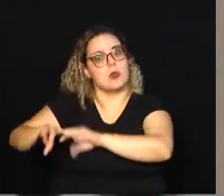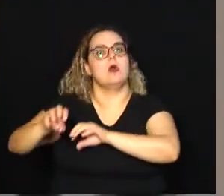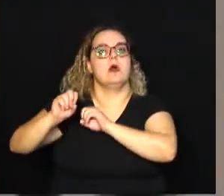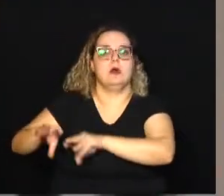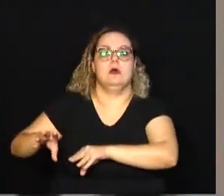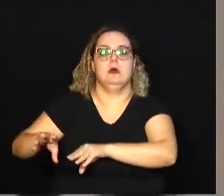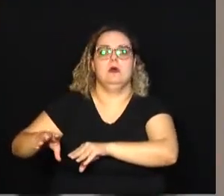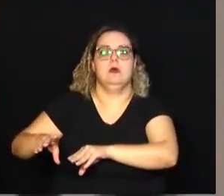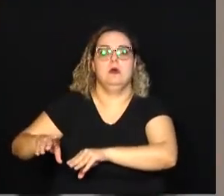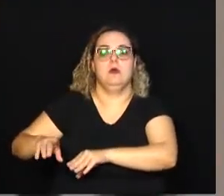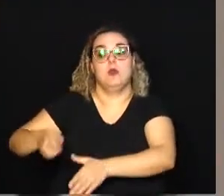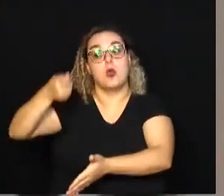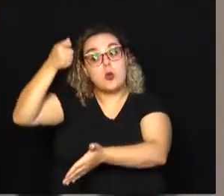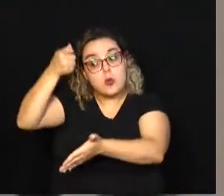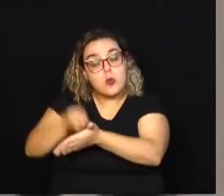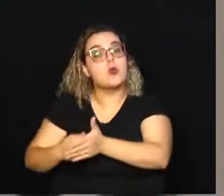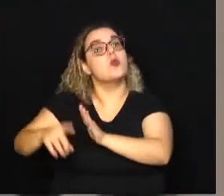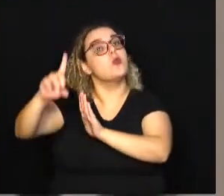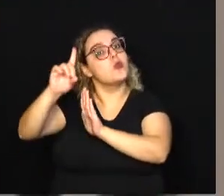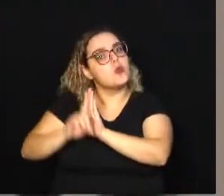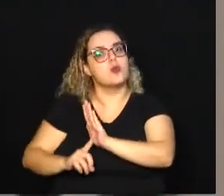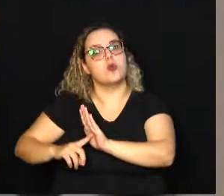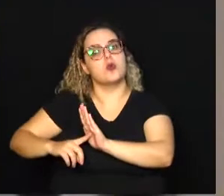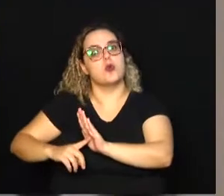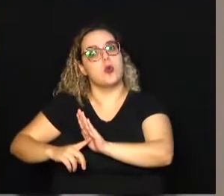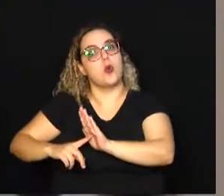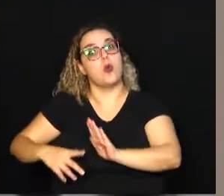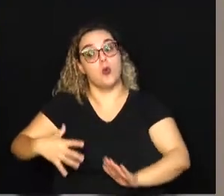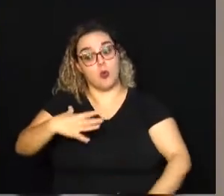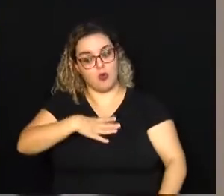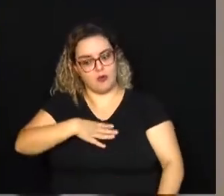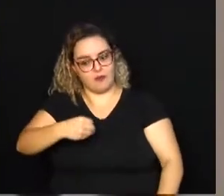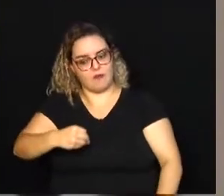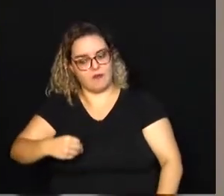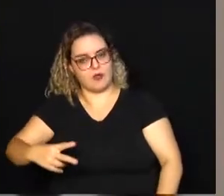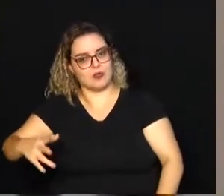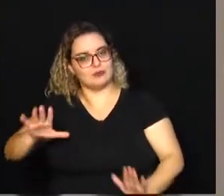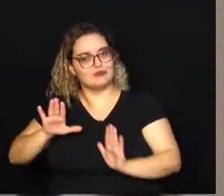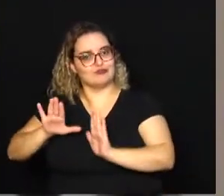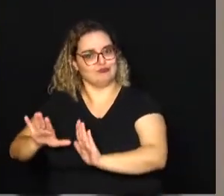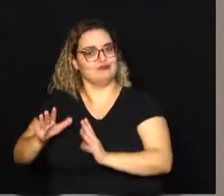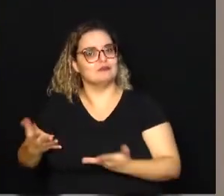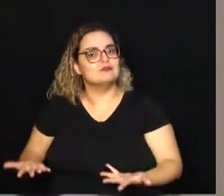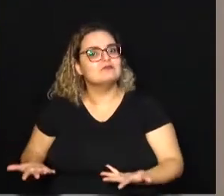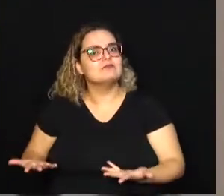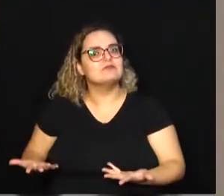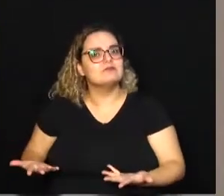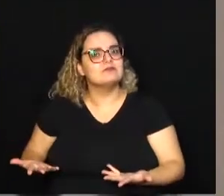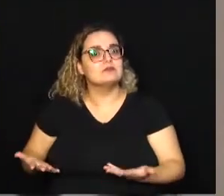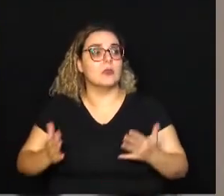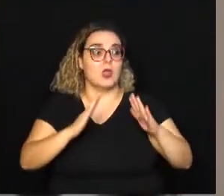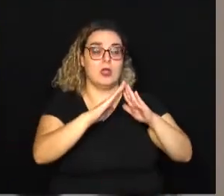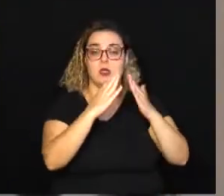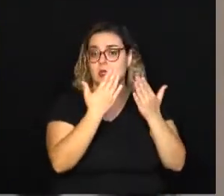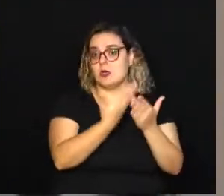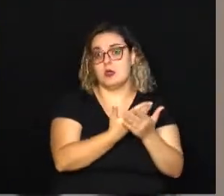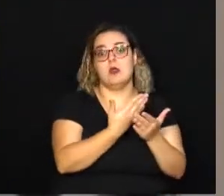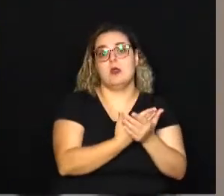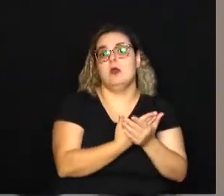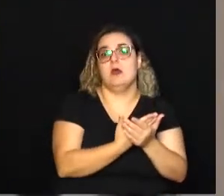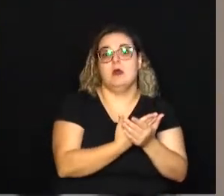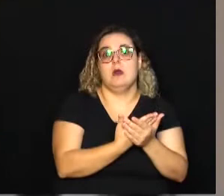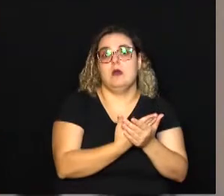um direito dos seus filhos. E a escolaridade não é alguma coisa que o pai